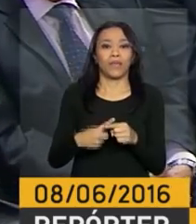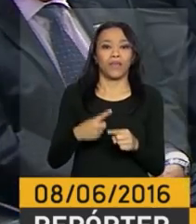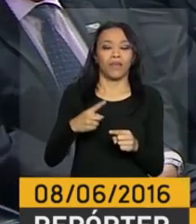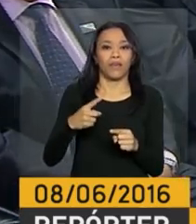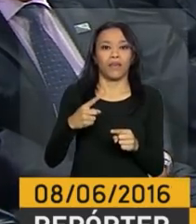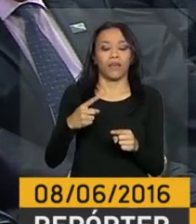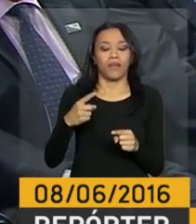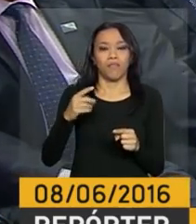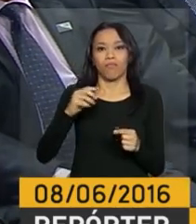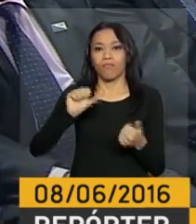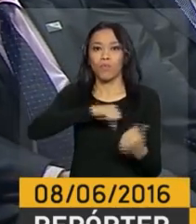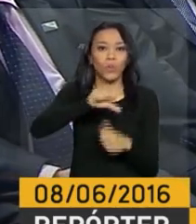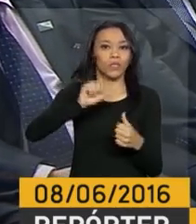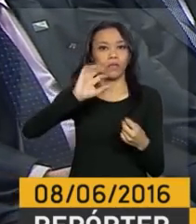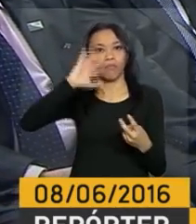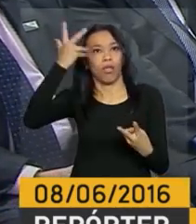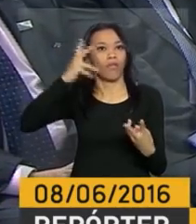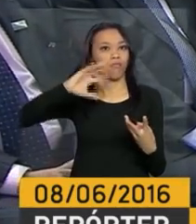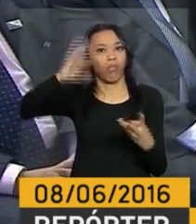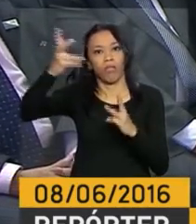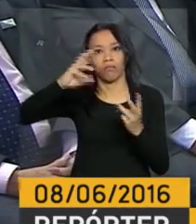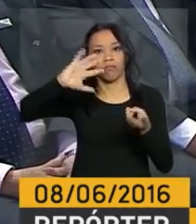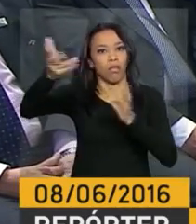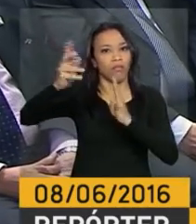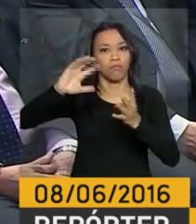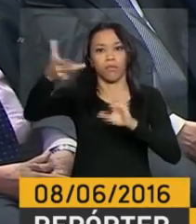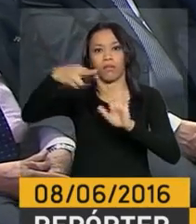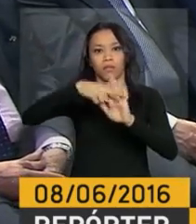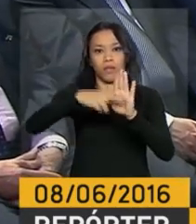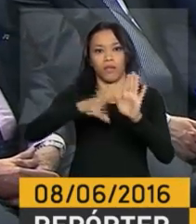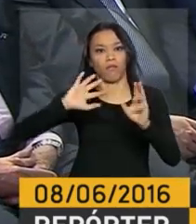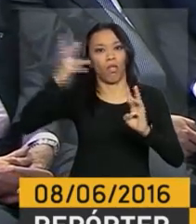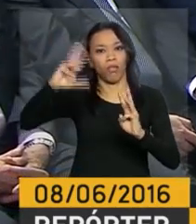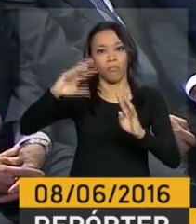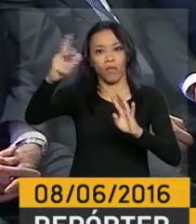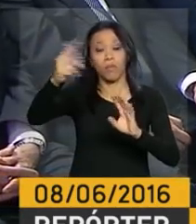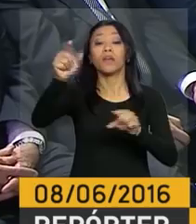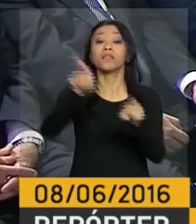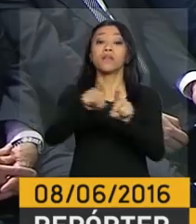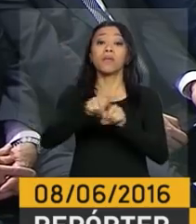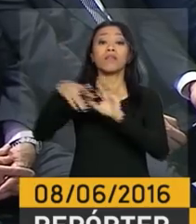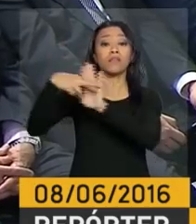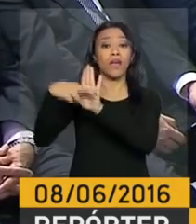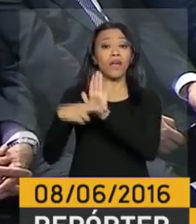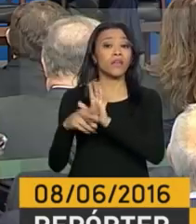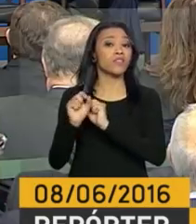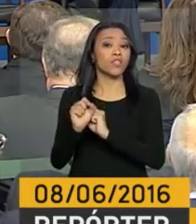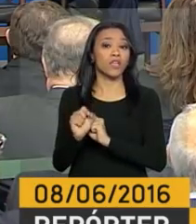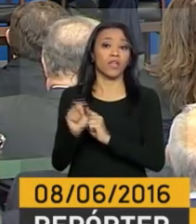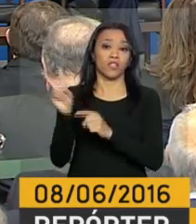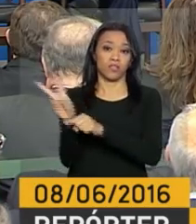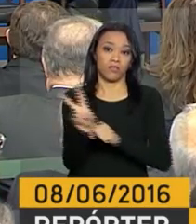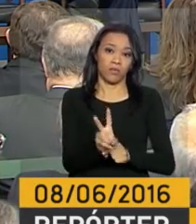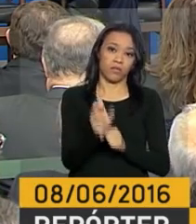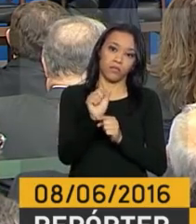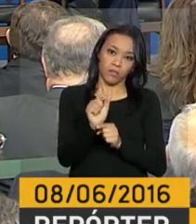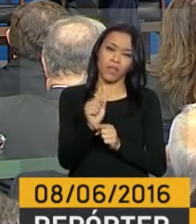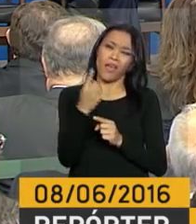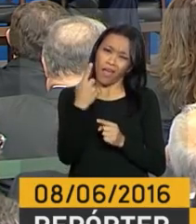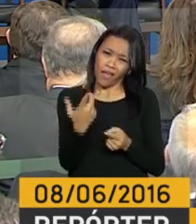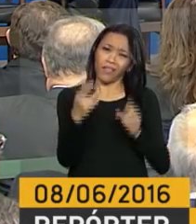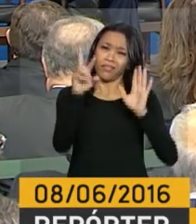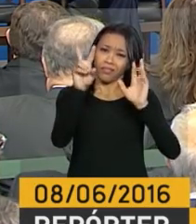muita frequência e sobretudo o mecanismo de financiamento Essas são questões que nós estamos